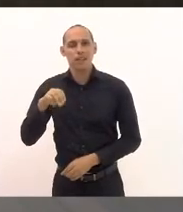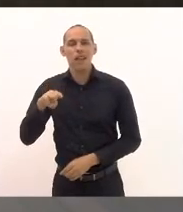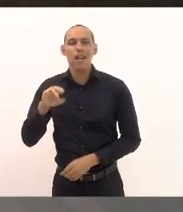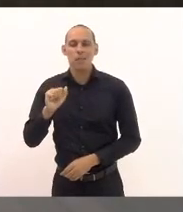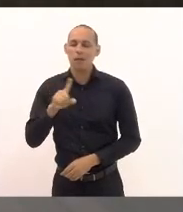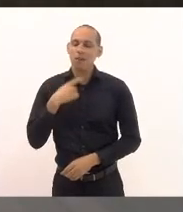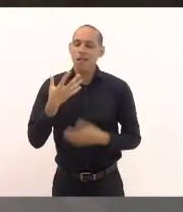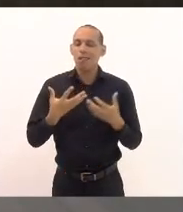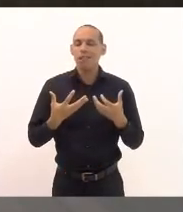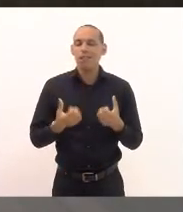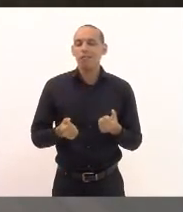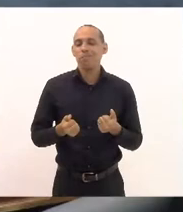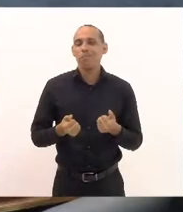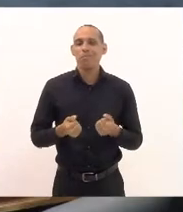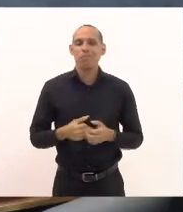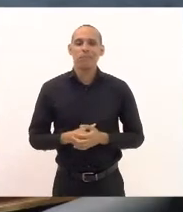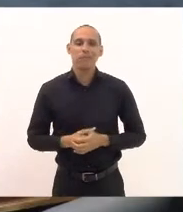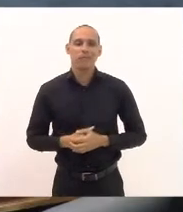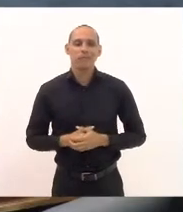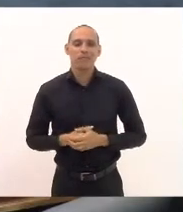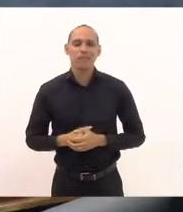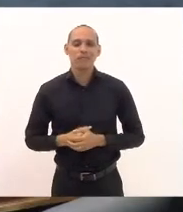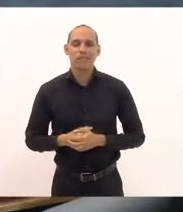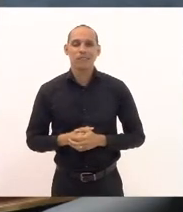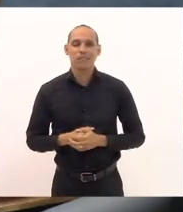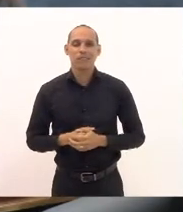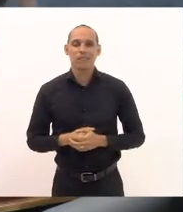parecer é favorável. Não tem como tirar.